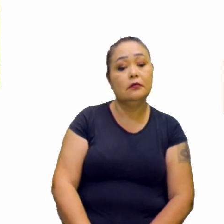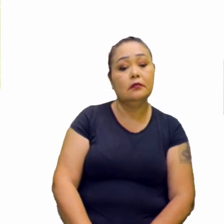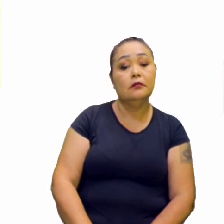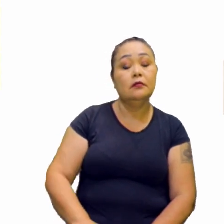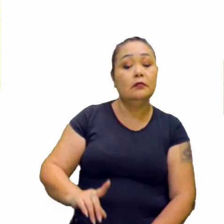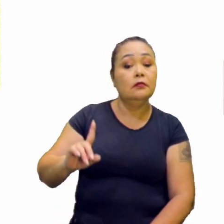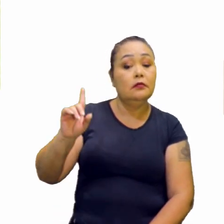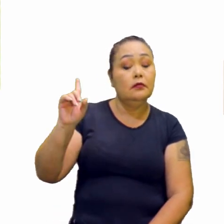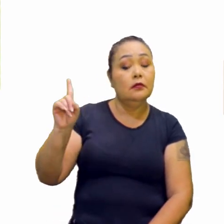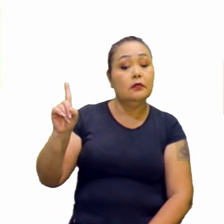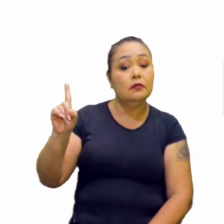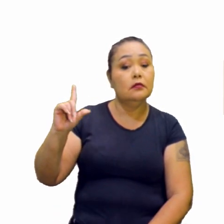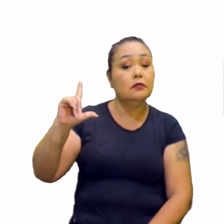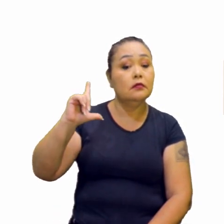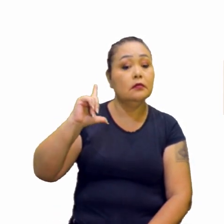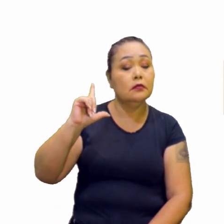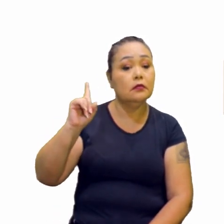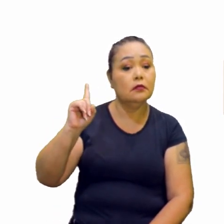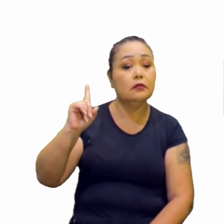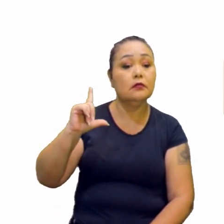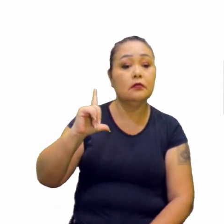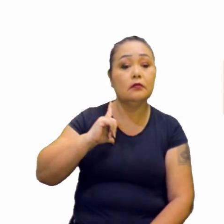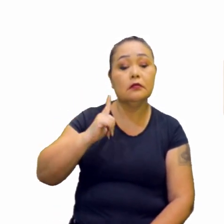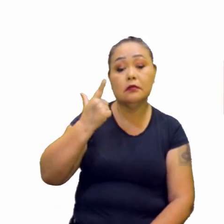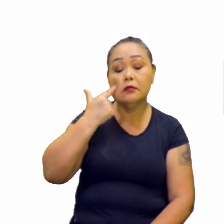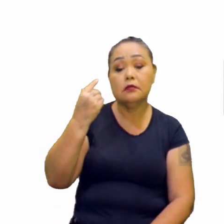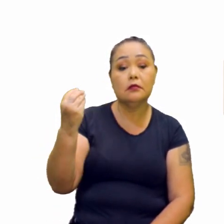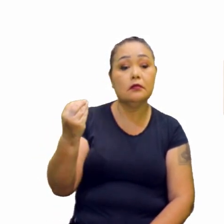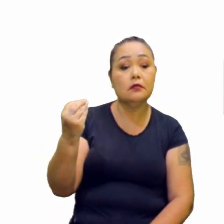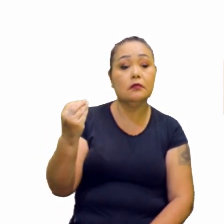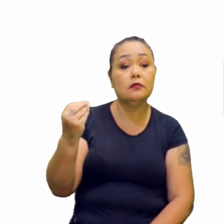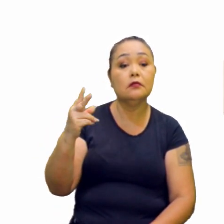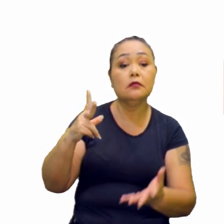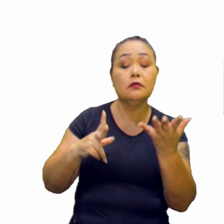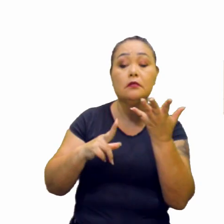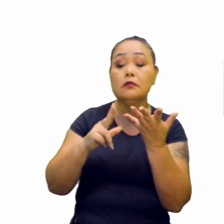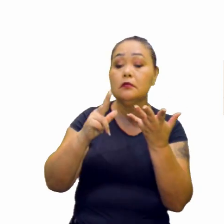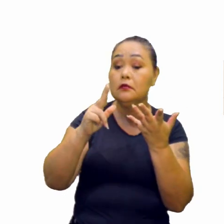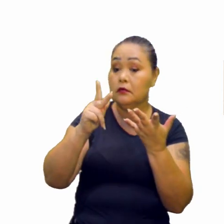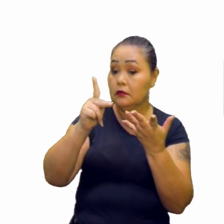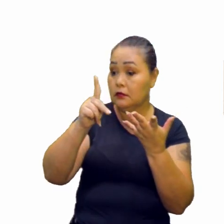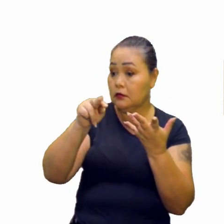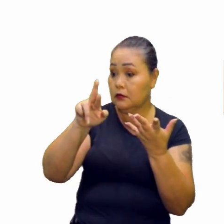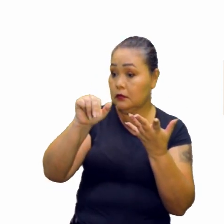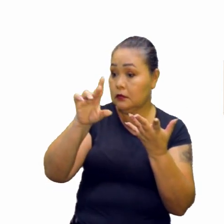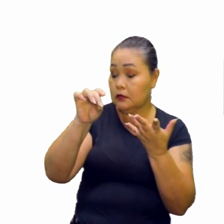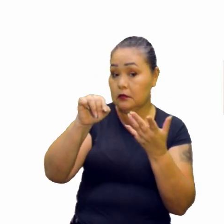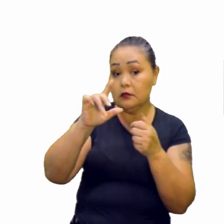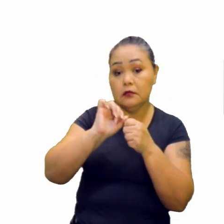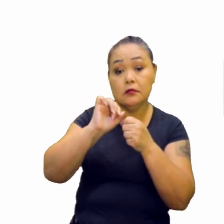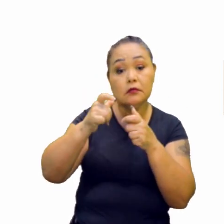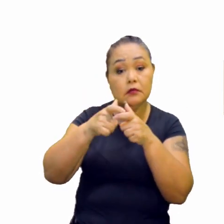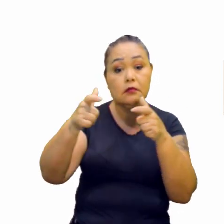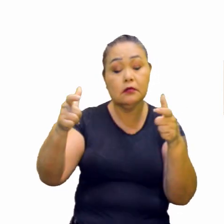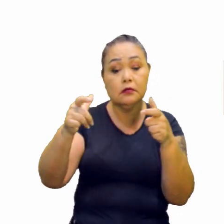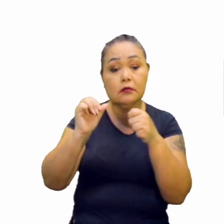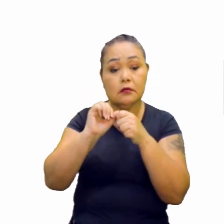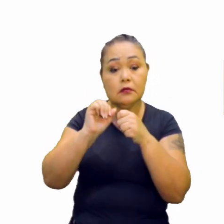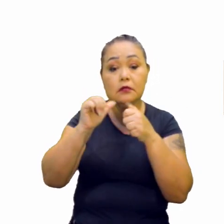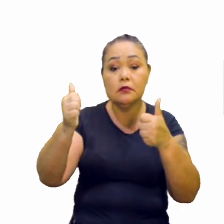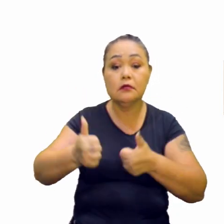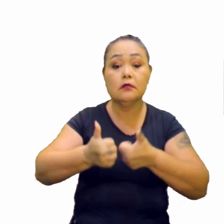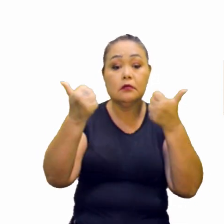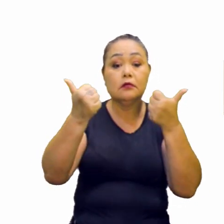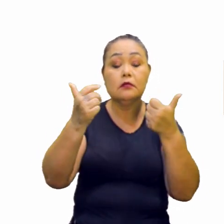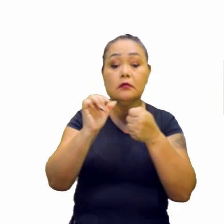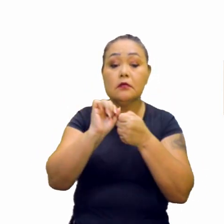Aí aqui a gente está mostrando, né? Poda de produção. Aumenta a produtividade da planta, melhora a quantidade dos